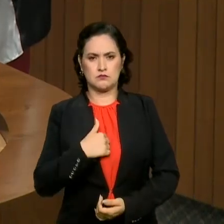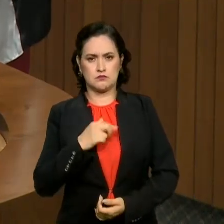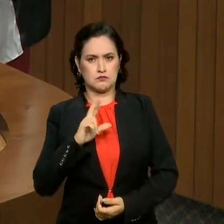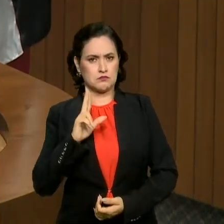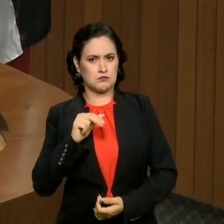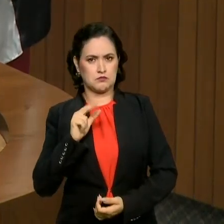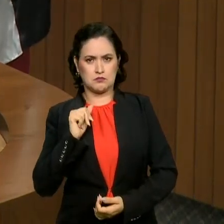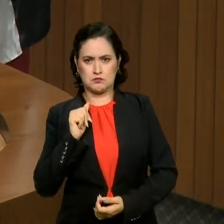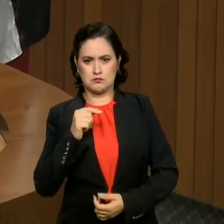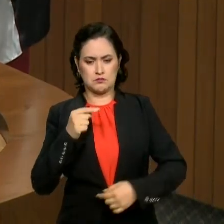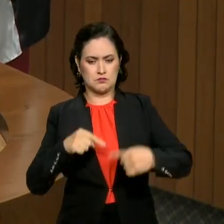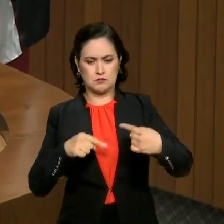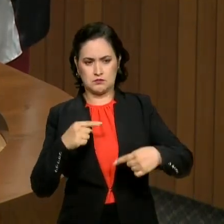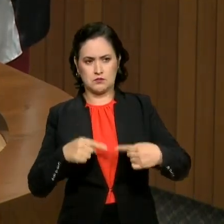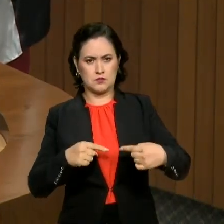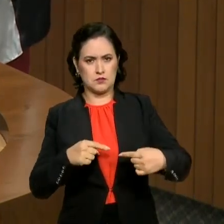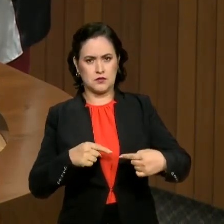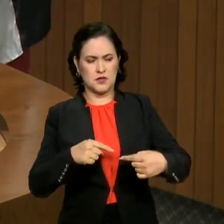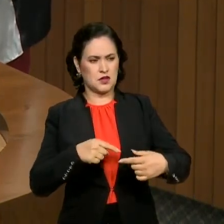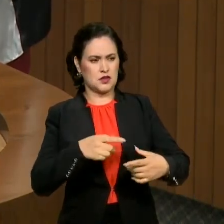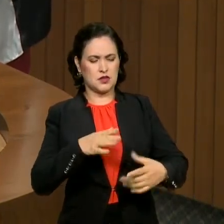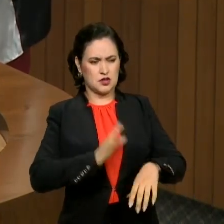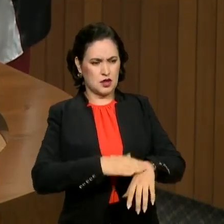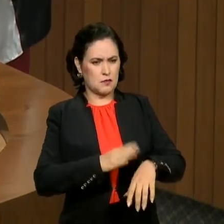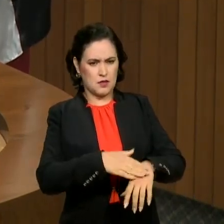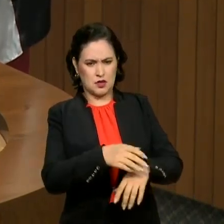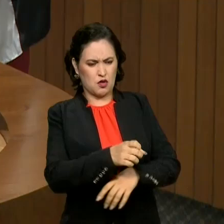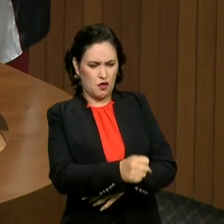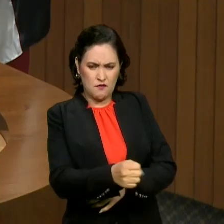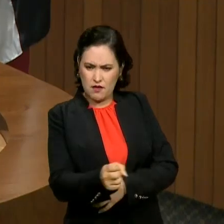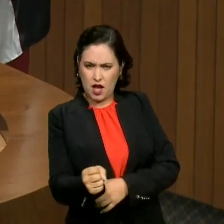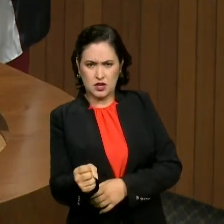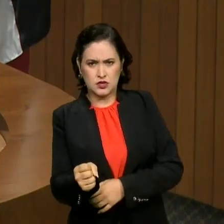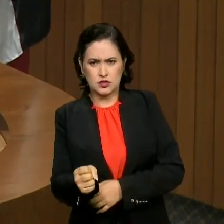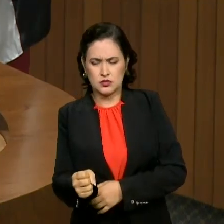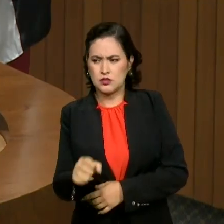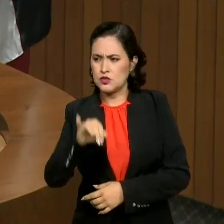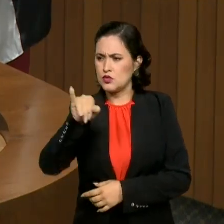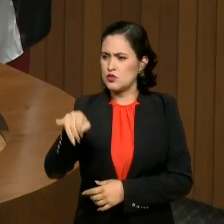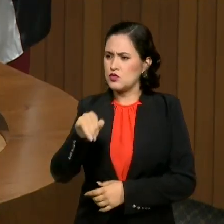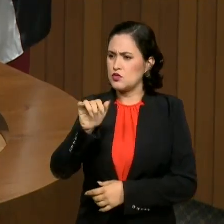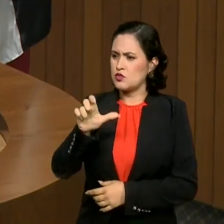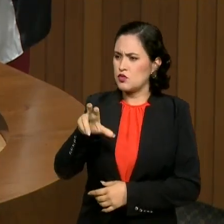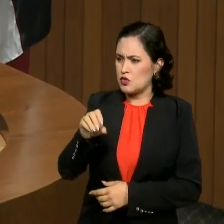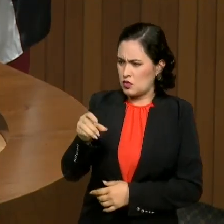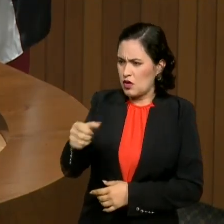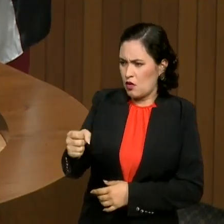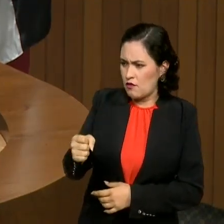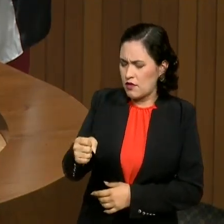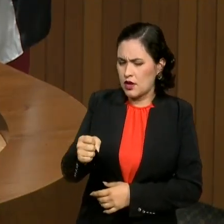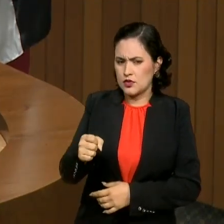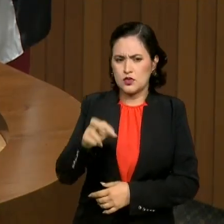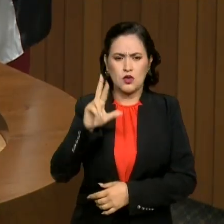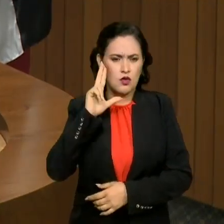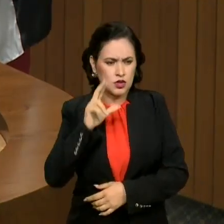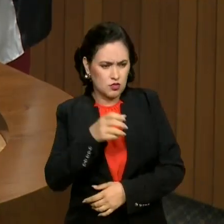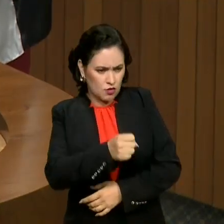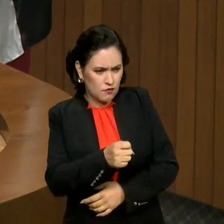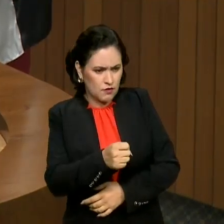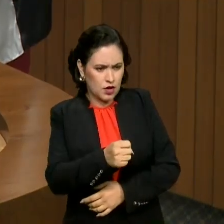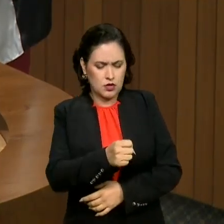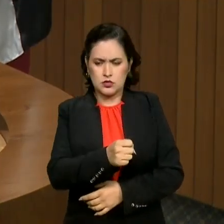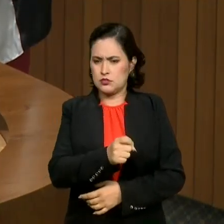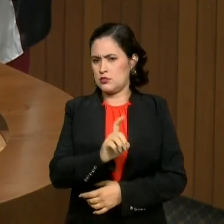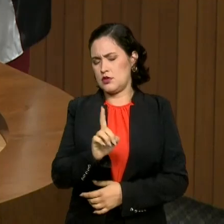de covarde, nunca chamei o deputado Rodrigo de covarde, fiz uma discussão ali com o deputado Otelino em